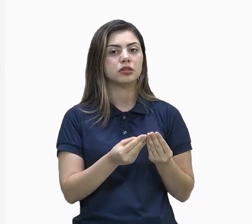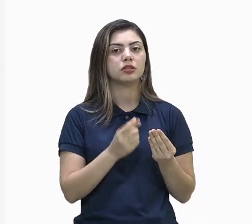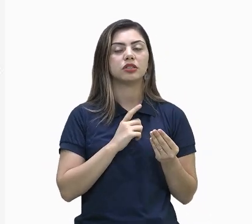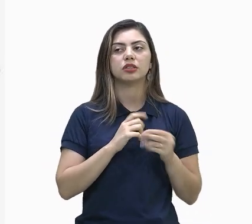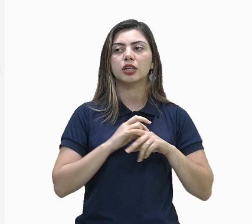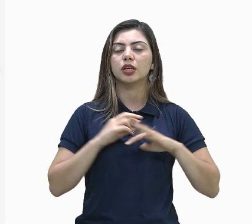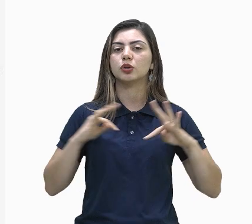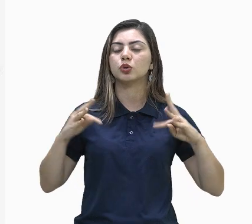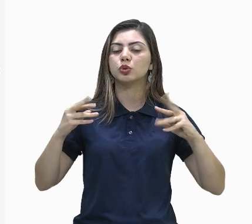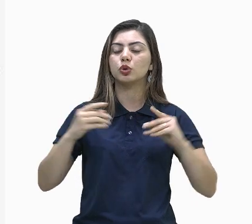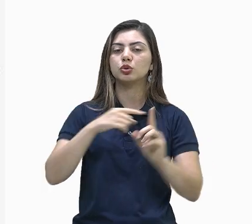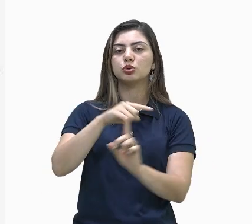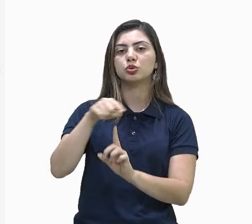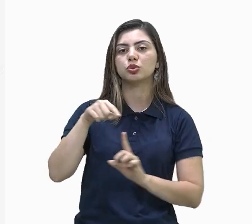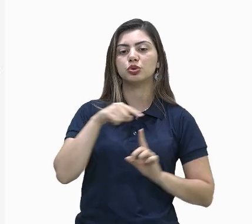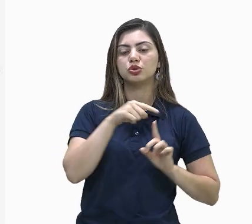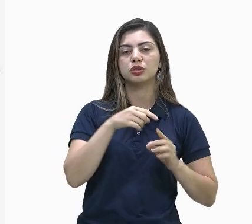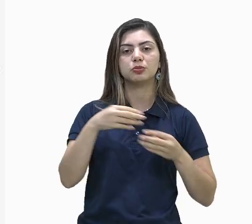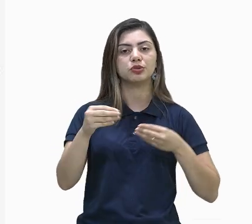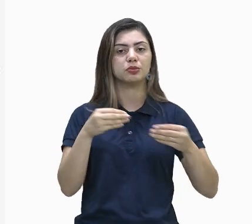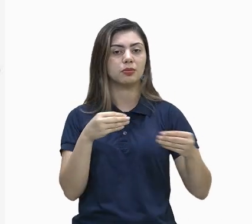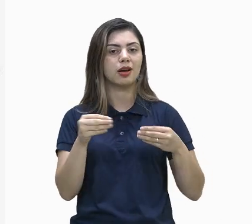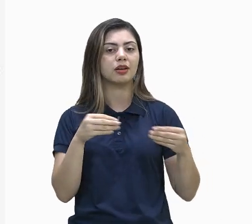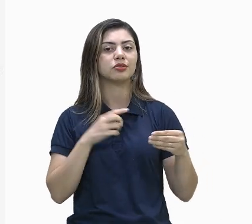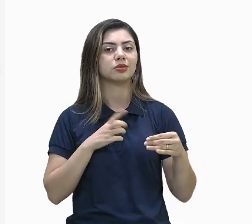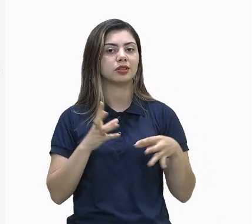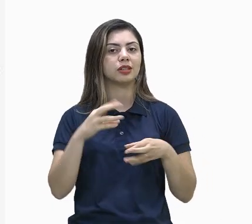tipos de plásticos e compostos relacionados.